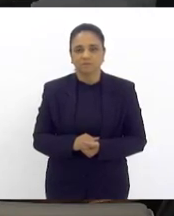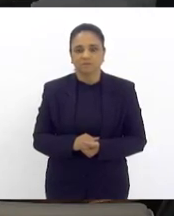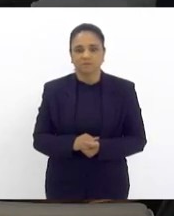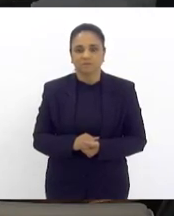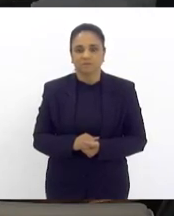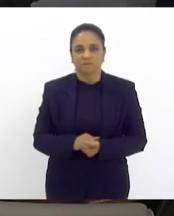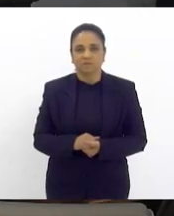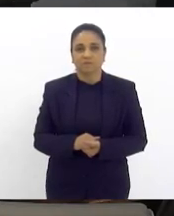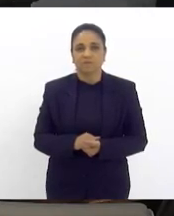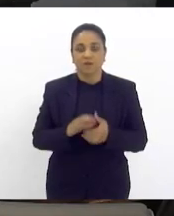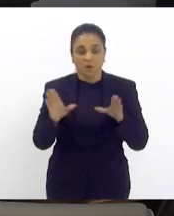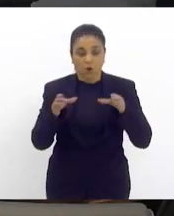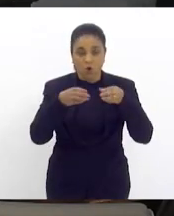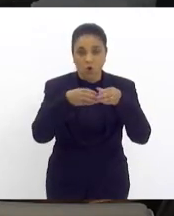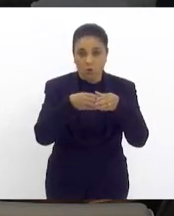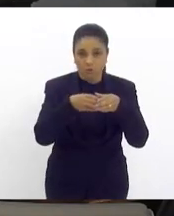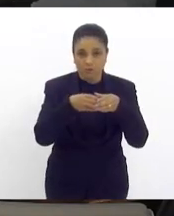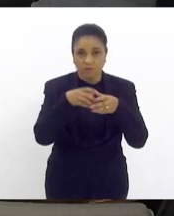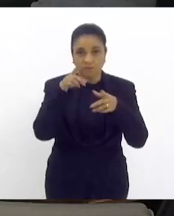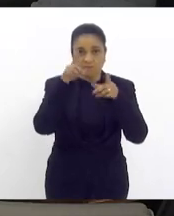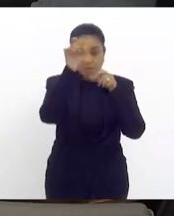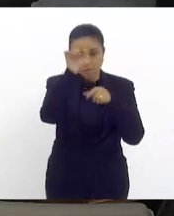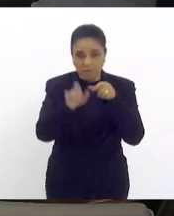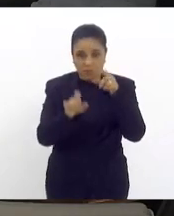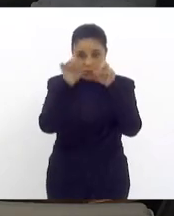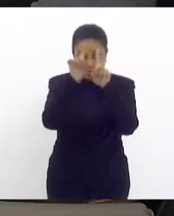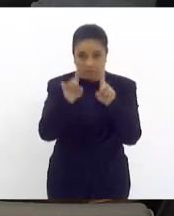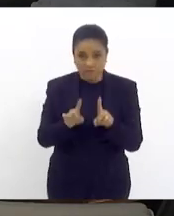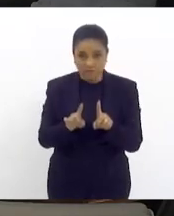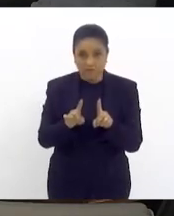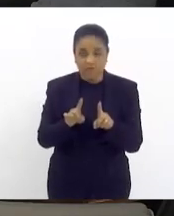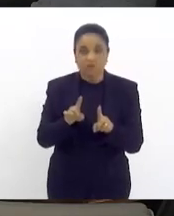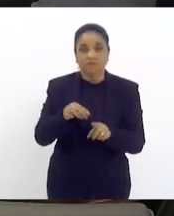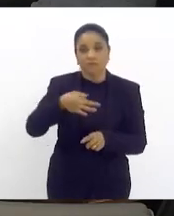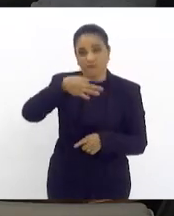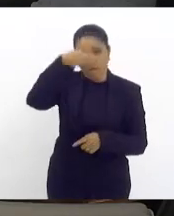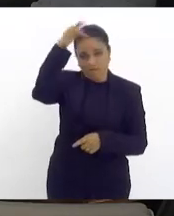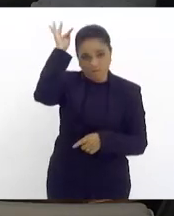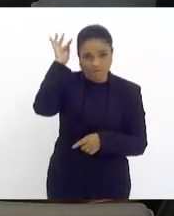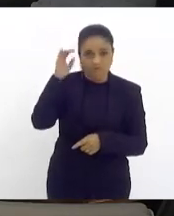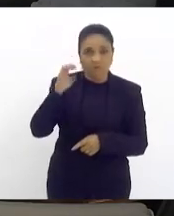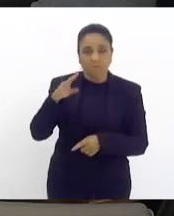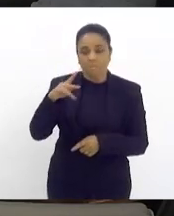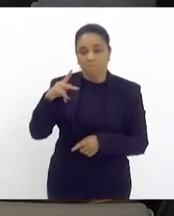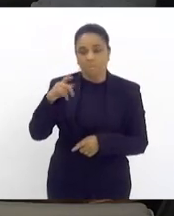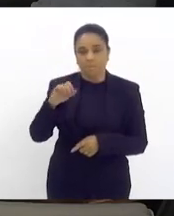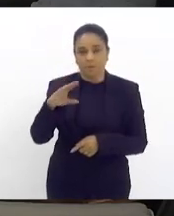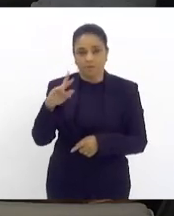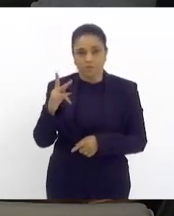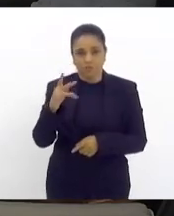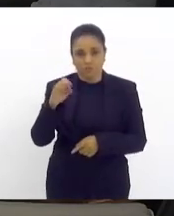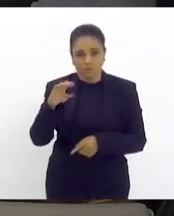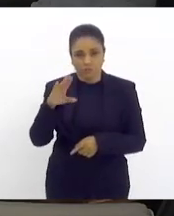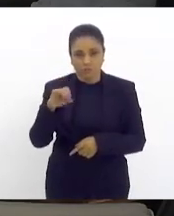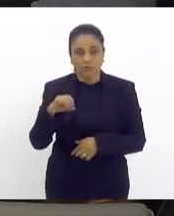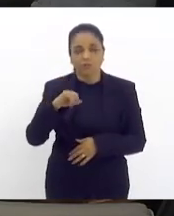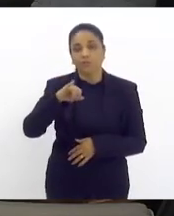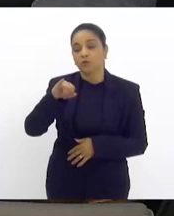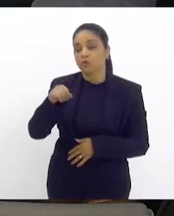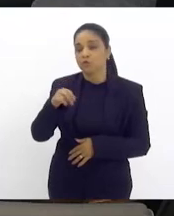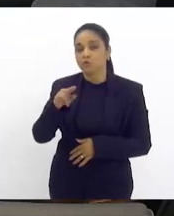pela comissão de pessoas com deficiência Fred Pacheco Júlio